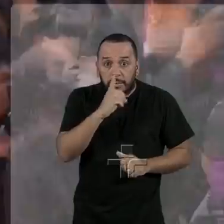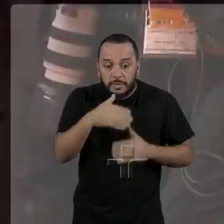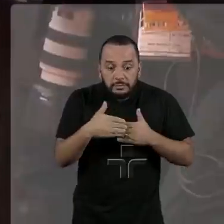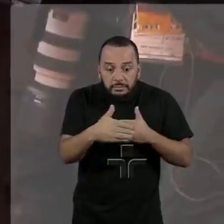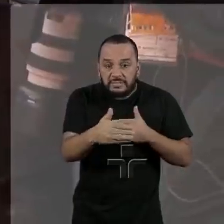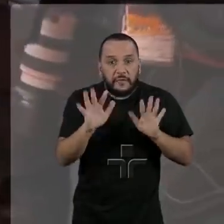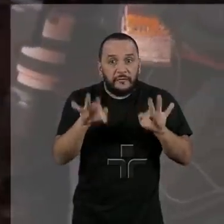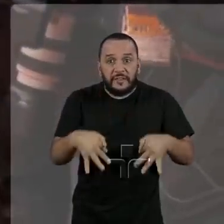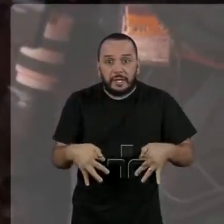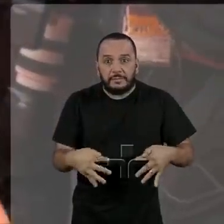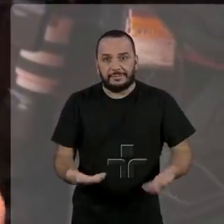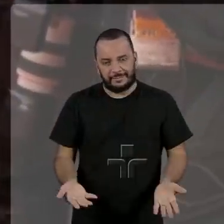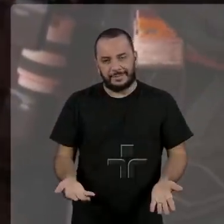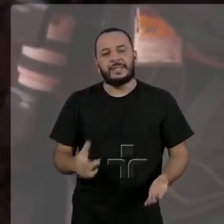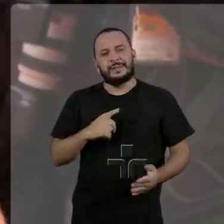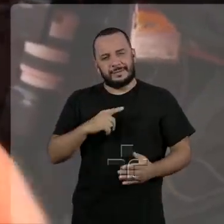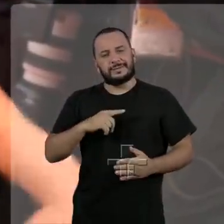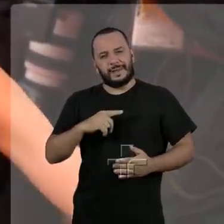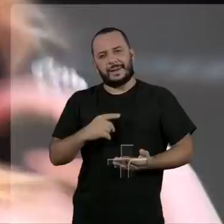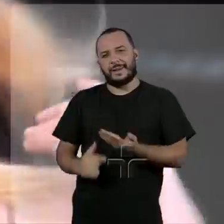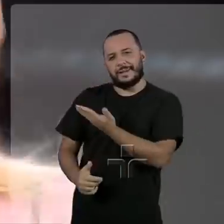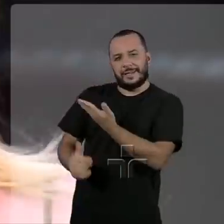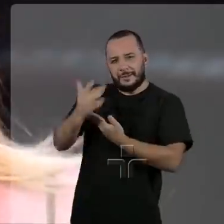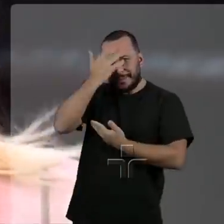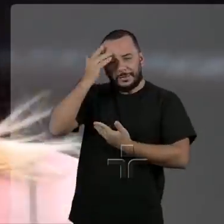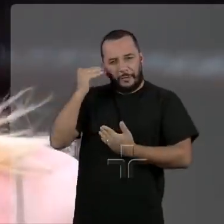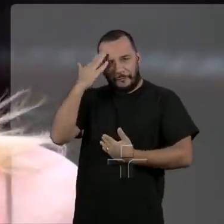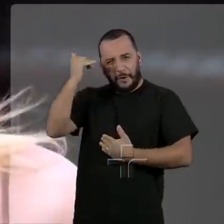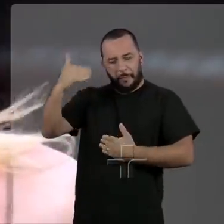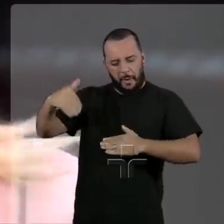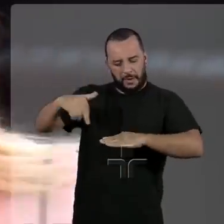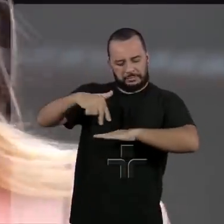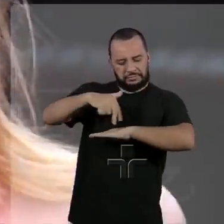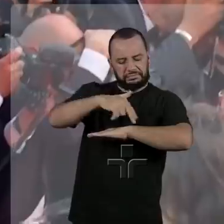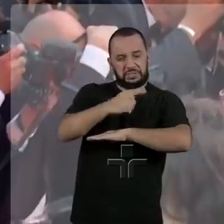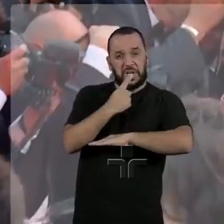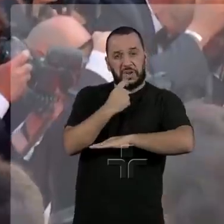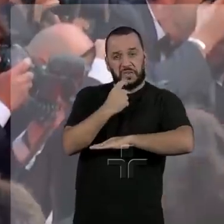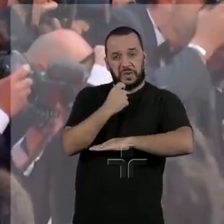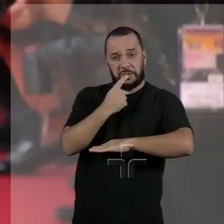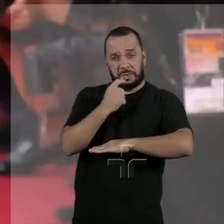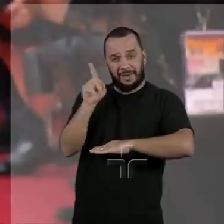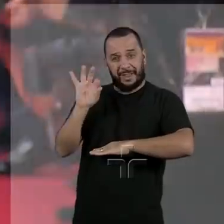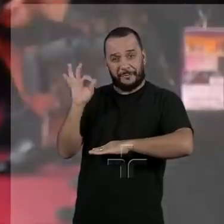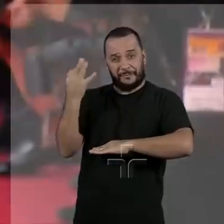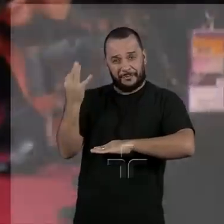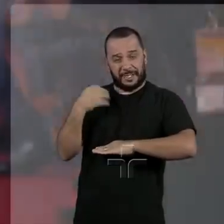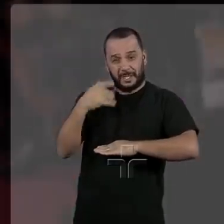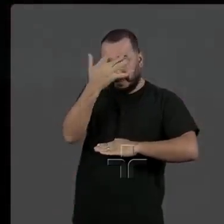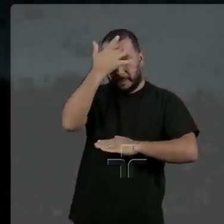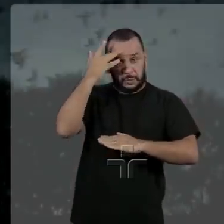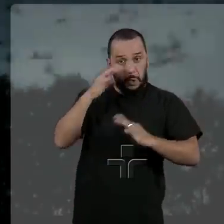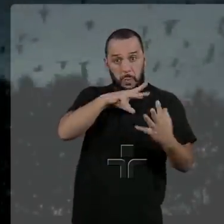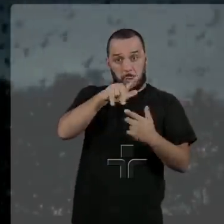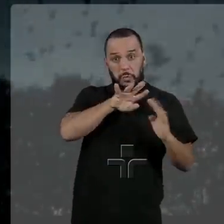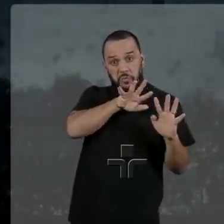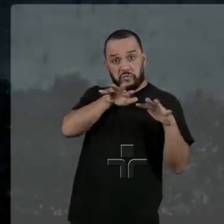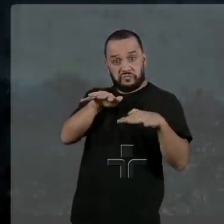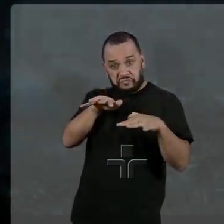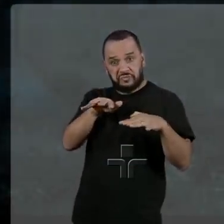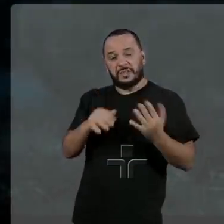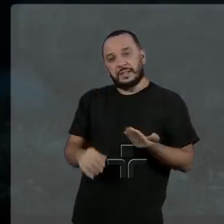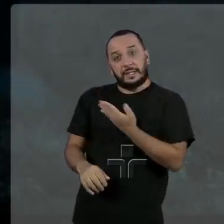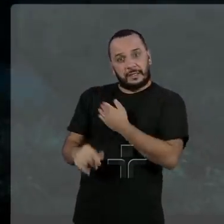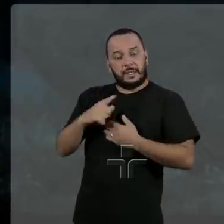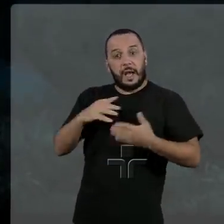semana. O desfile de estrelas no tapete vermelho no balneário francês chama a atenção de todo mundo e atrações não faltam.